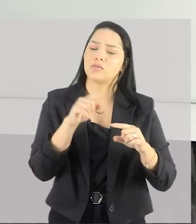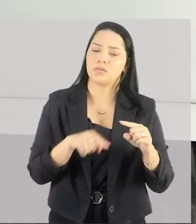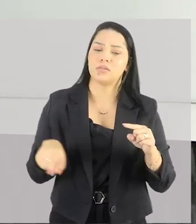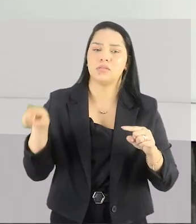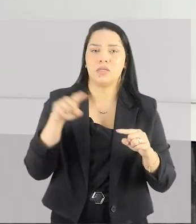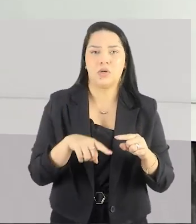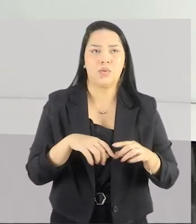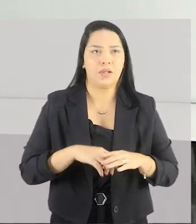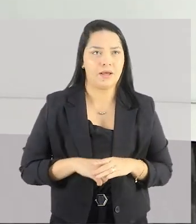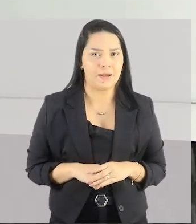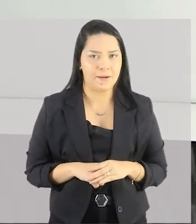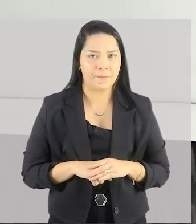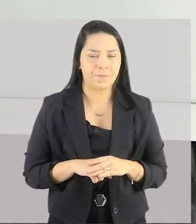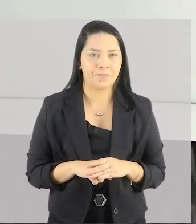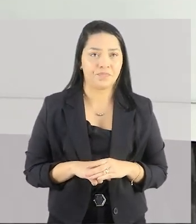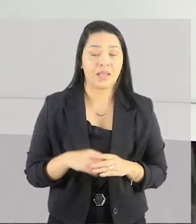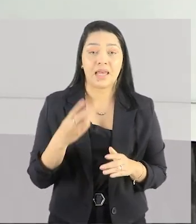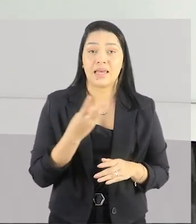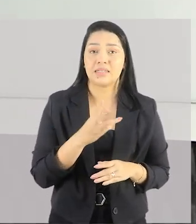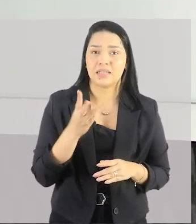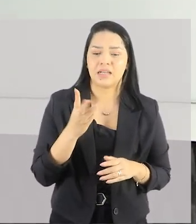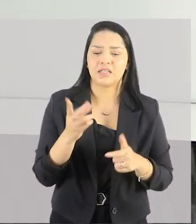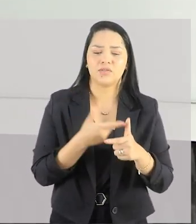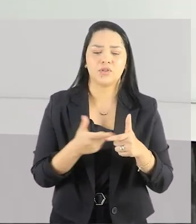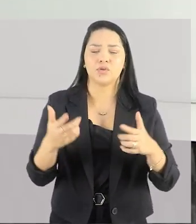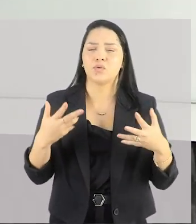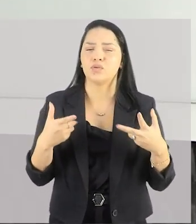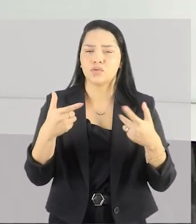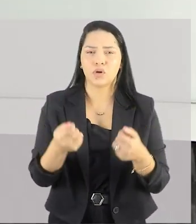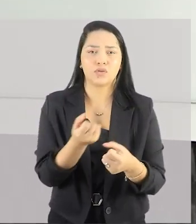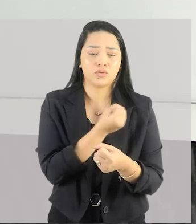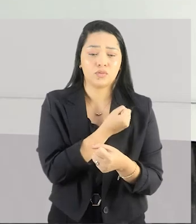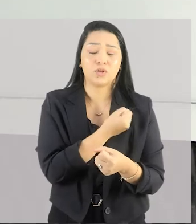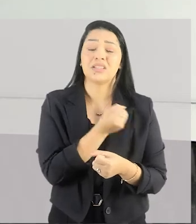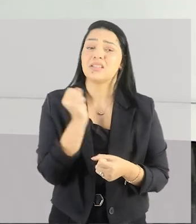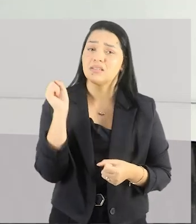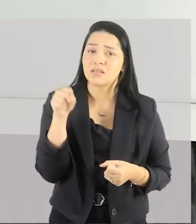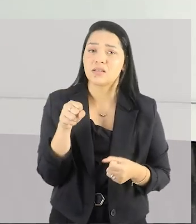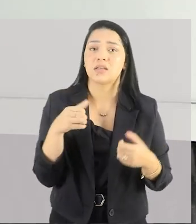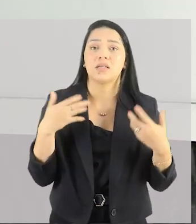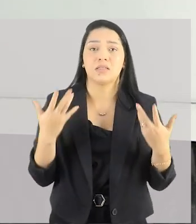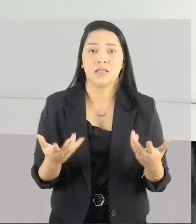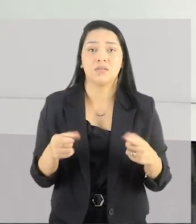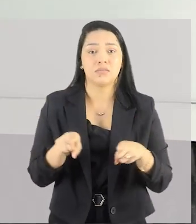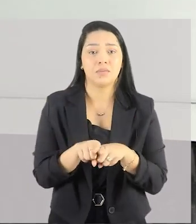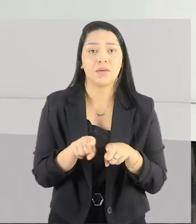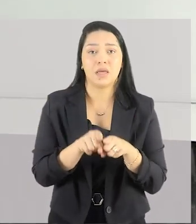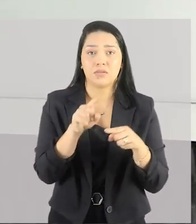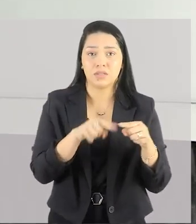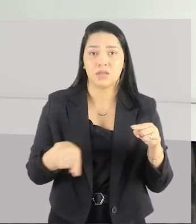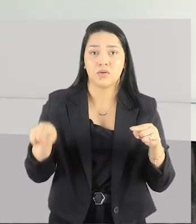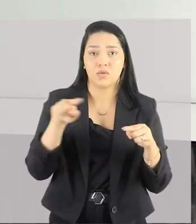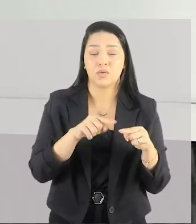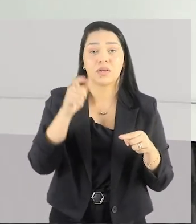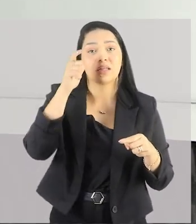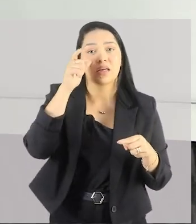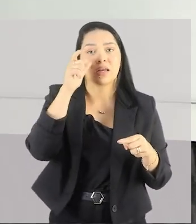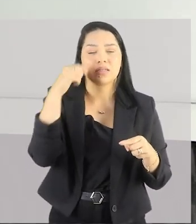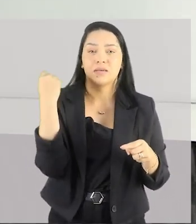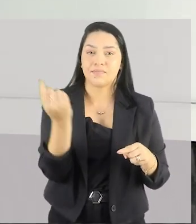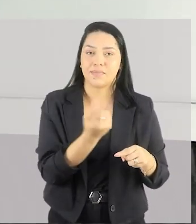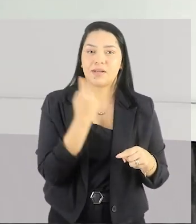circular, tá ok? Esse 3 dividiu todos os números? Sim, então eu também circulo, ele interessa pra